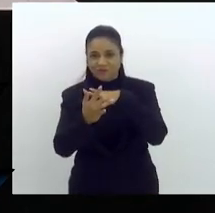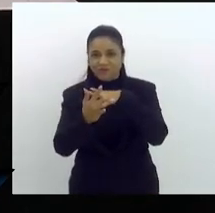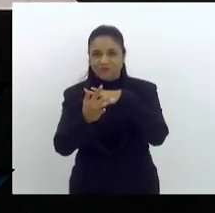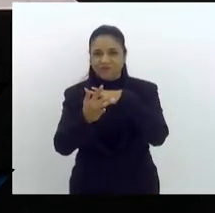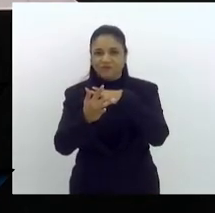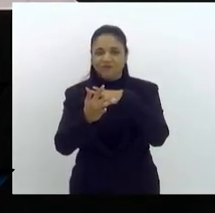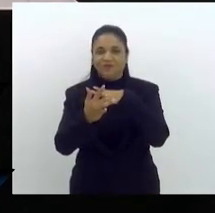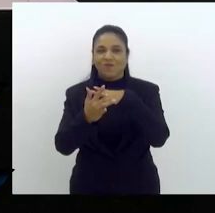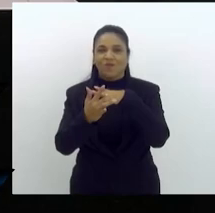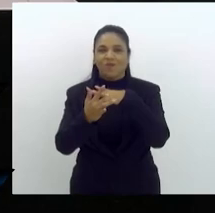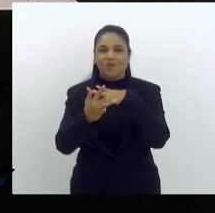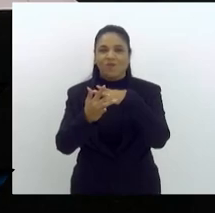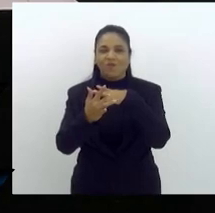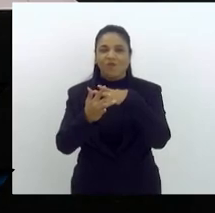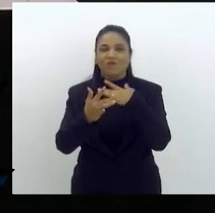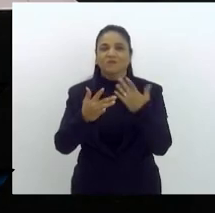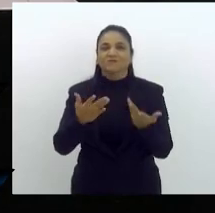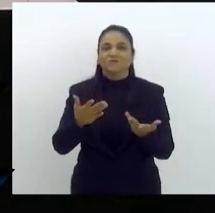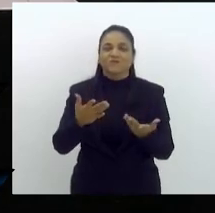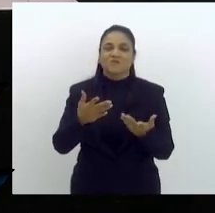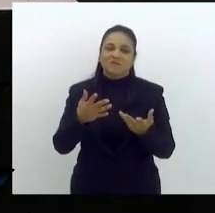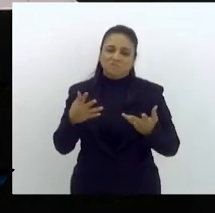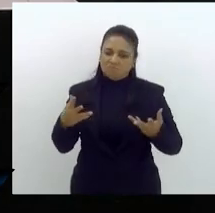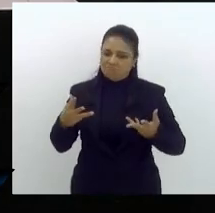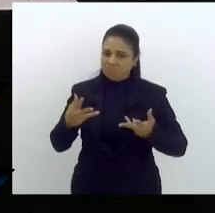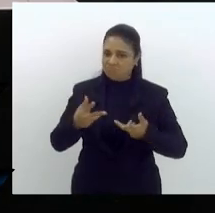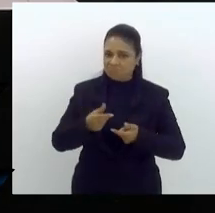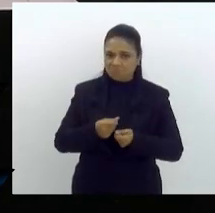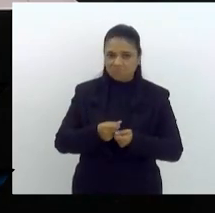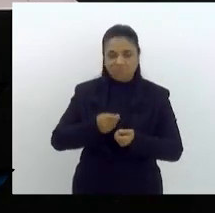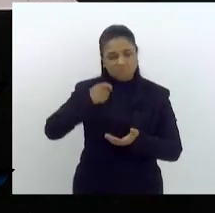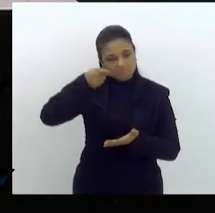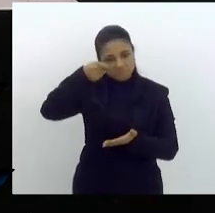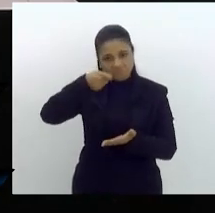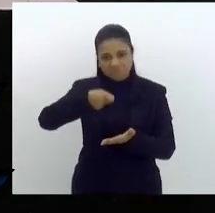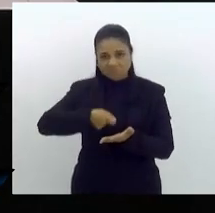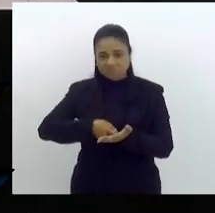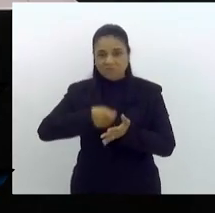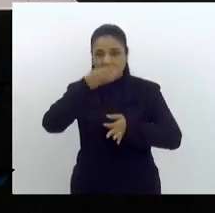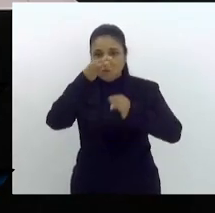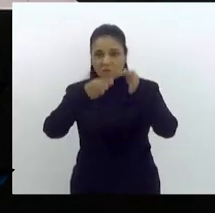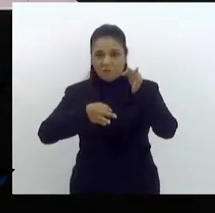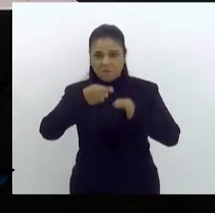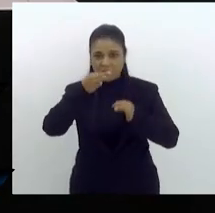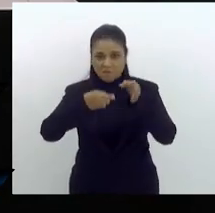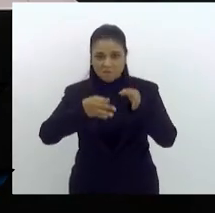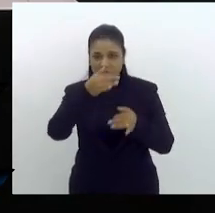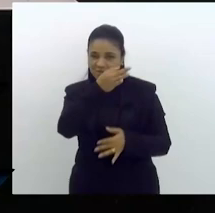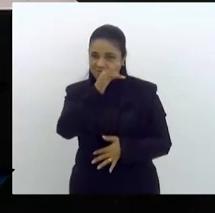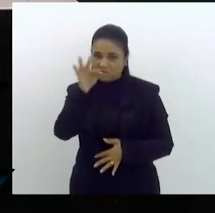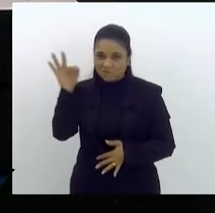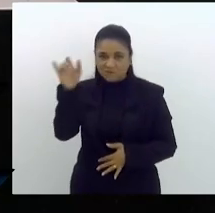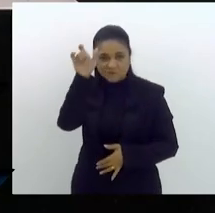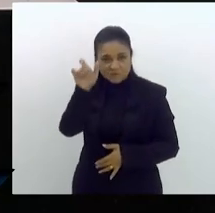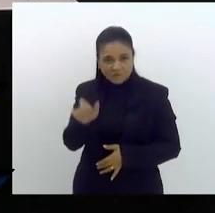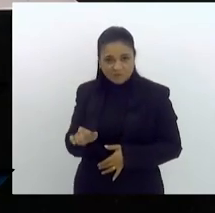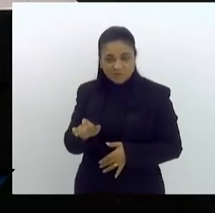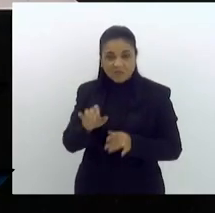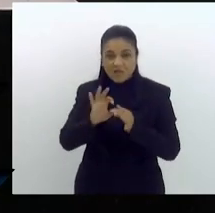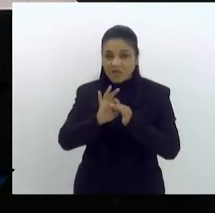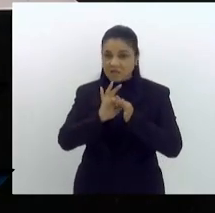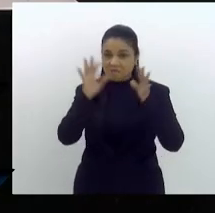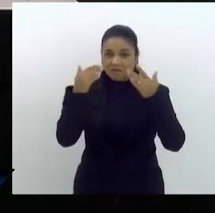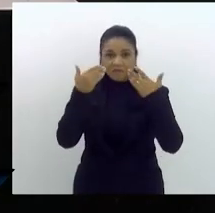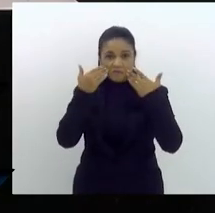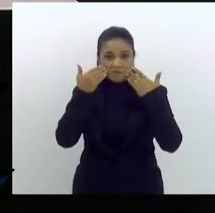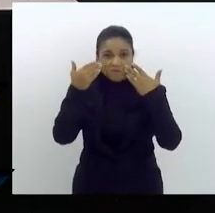uma decisão brilhante de um juiz federal defendendo a liberdade de